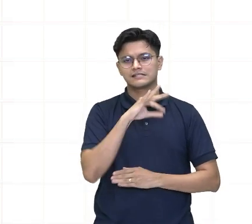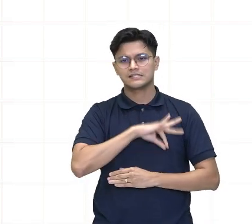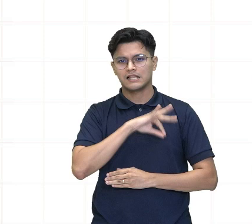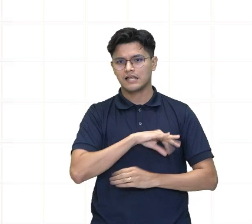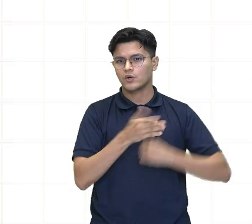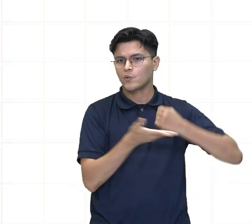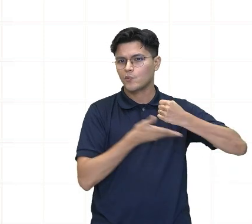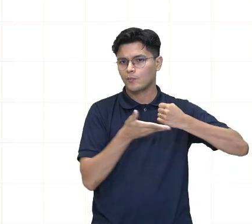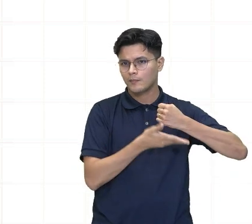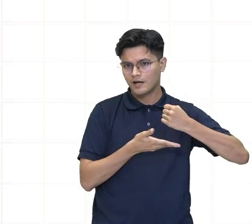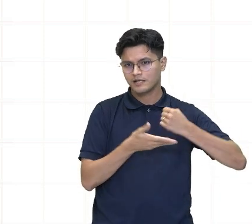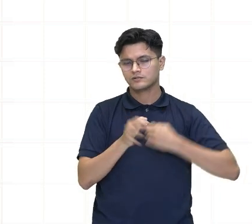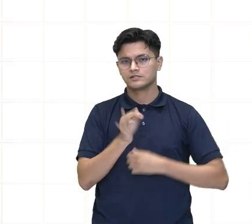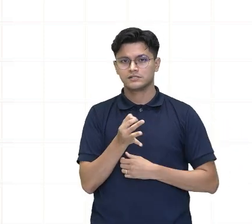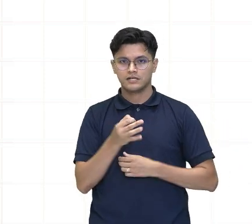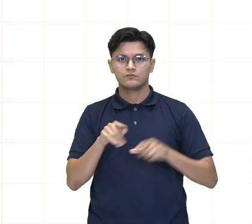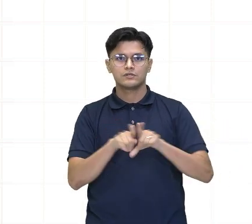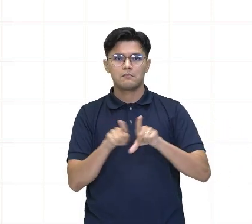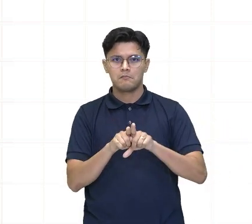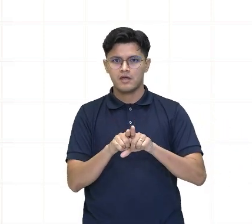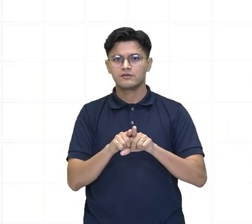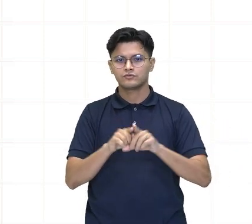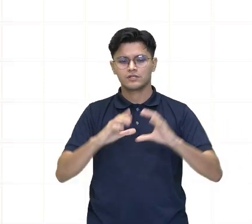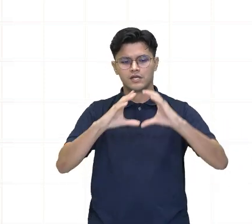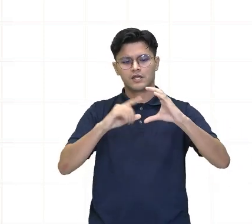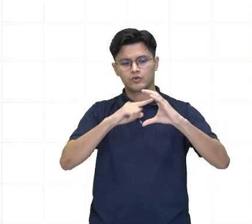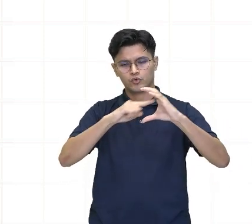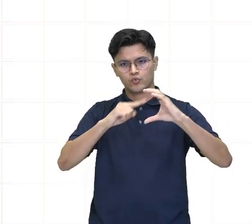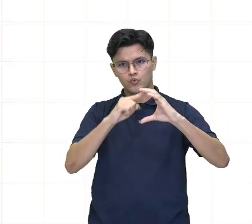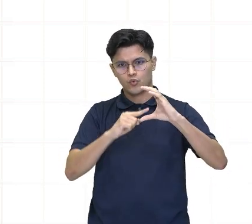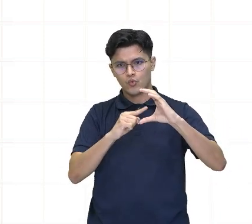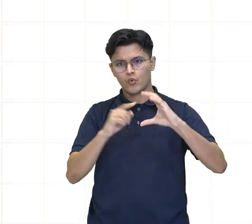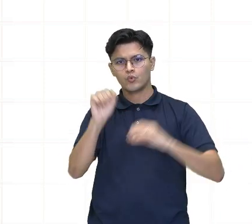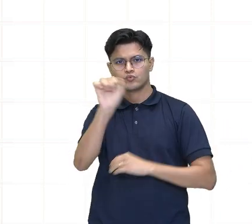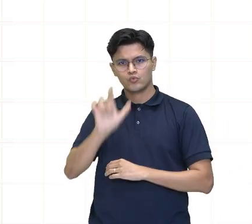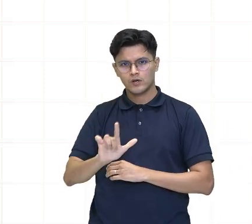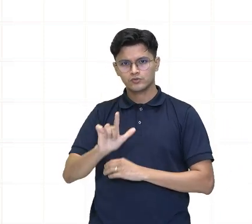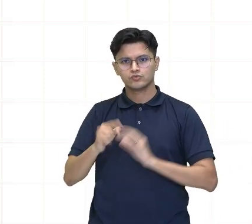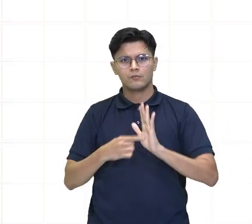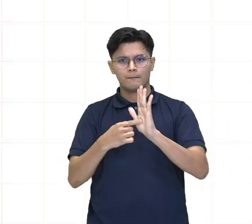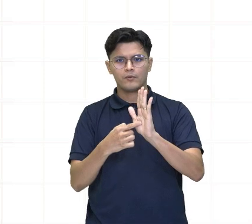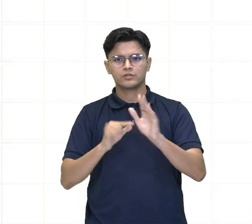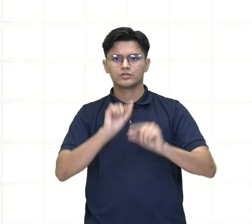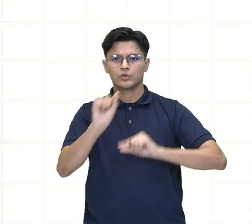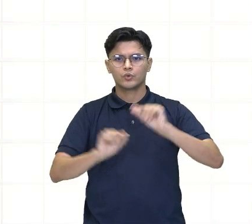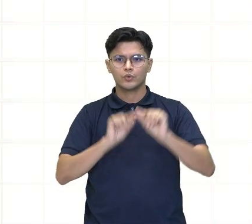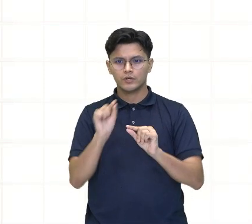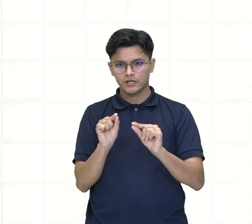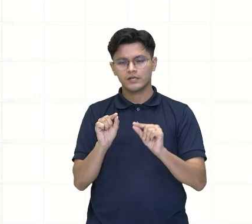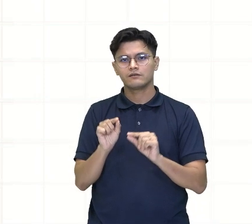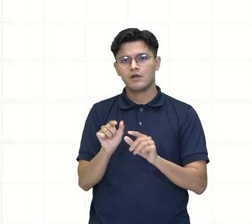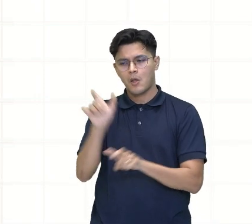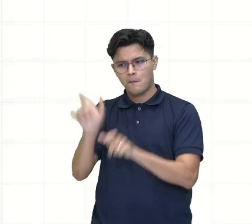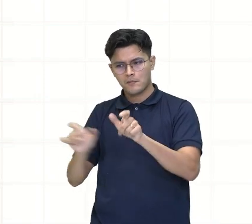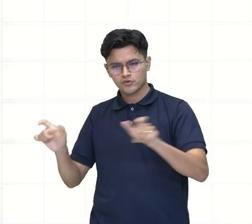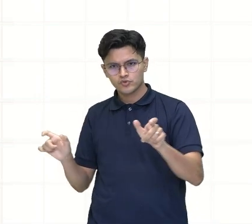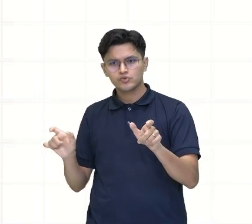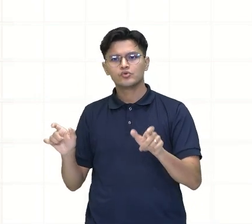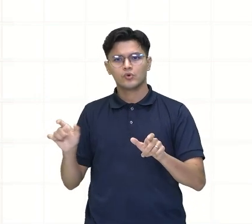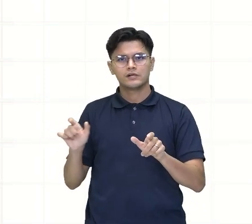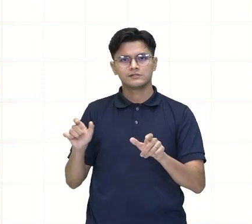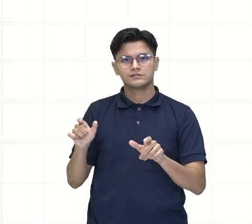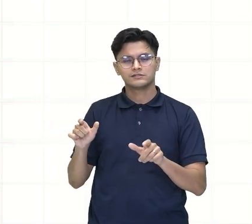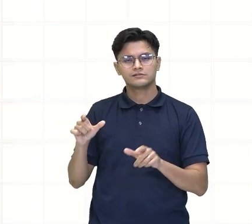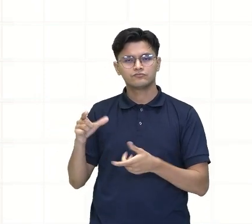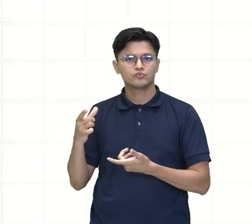né? Quem ganha mais de 20 salários mínimos aí no nosso gráfico. E